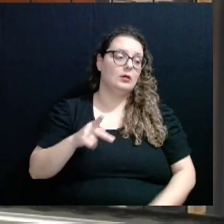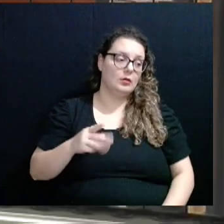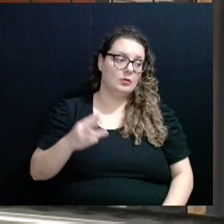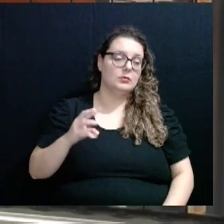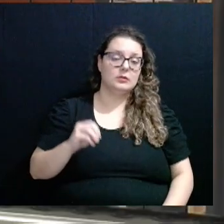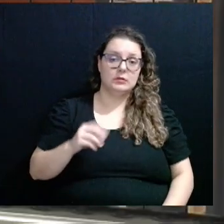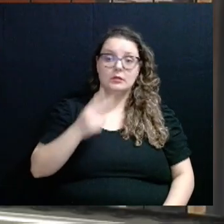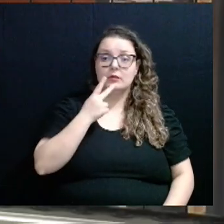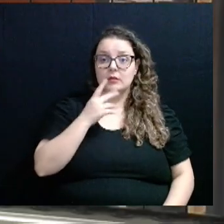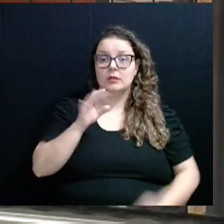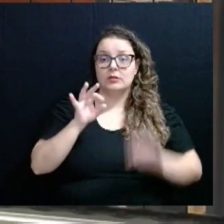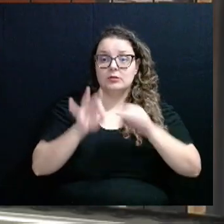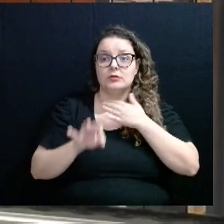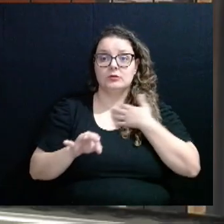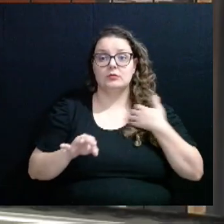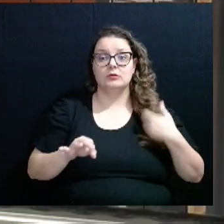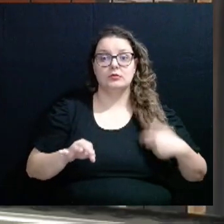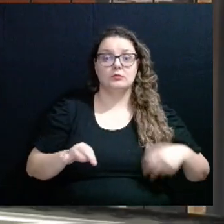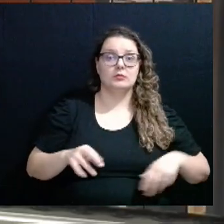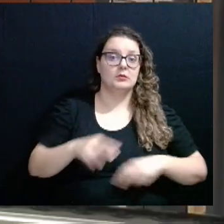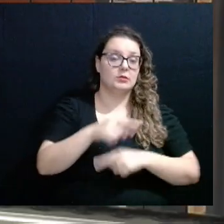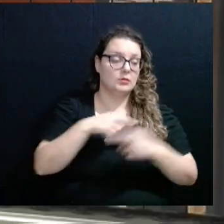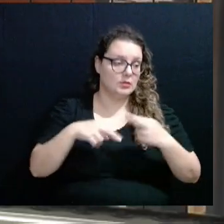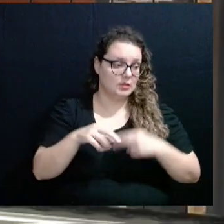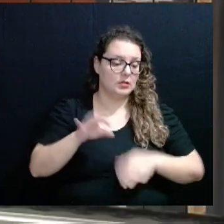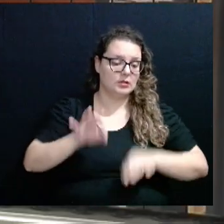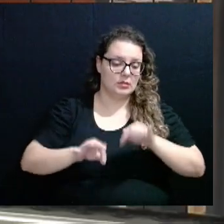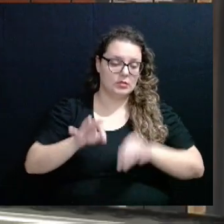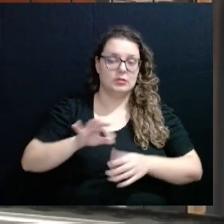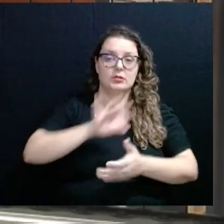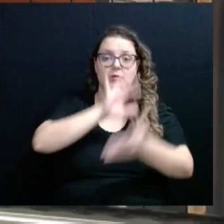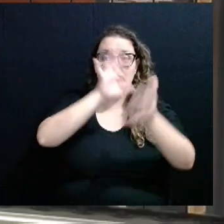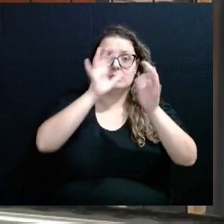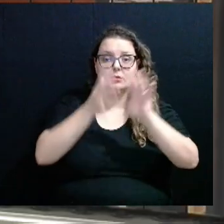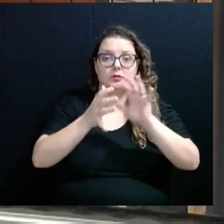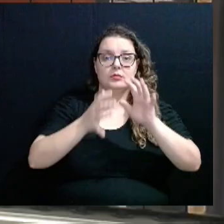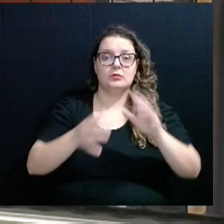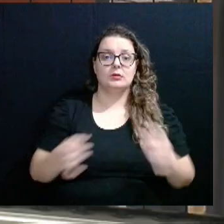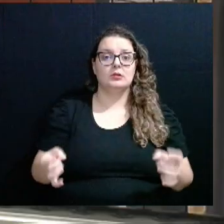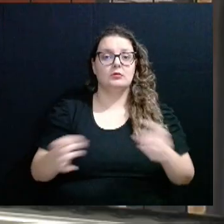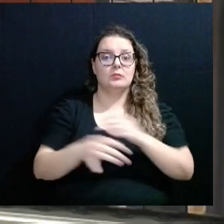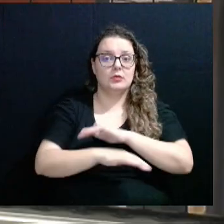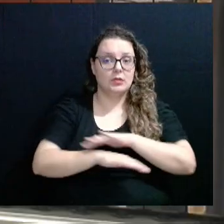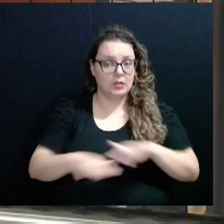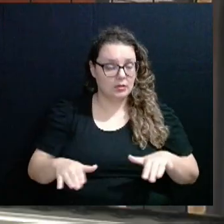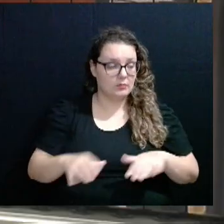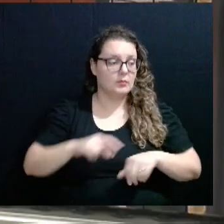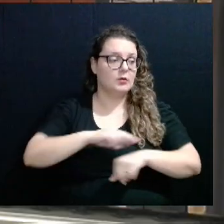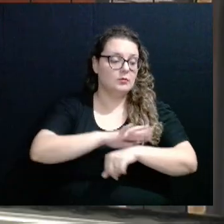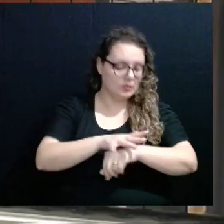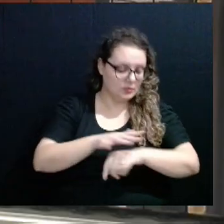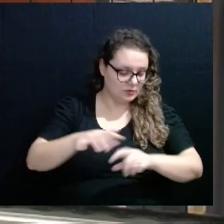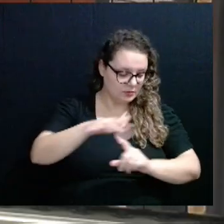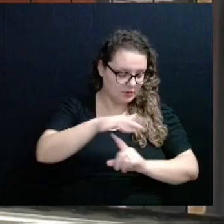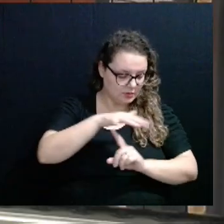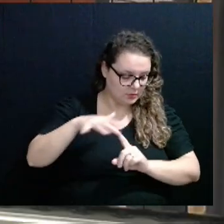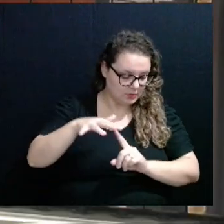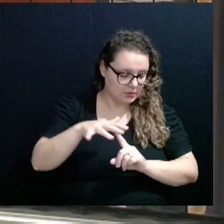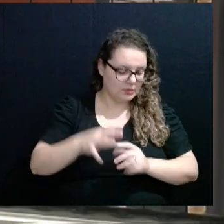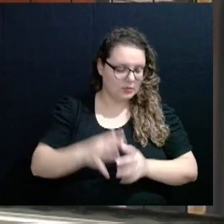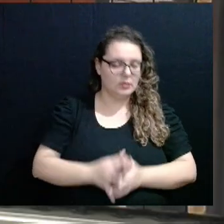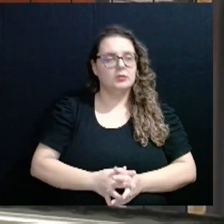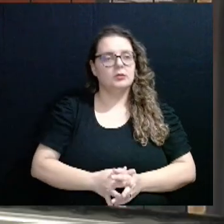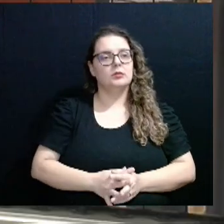dessa questão da justiça climática e combate ao racismo ambiental. No seu ponto de